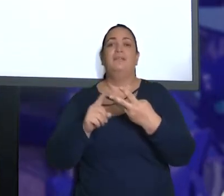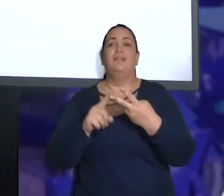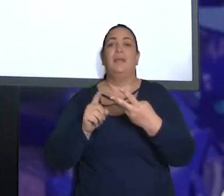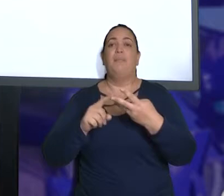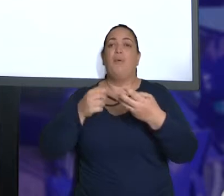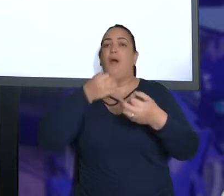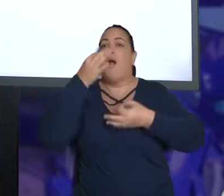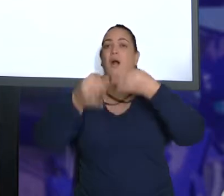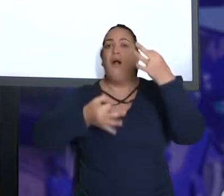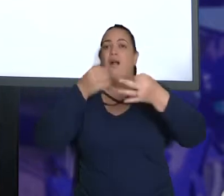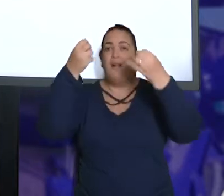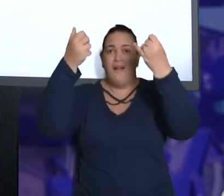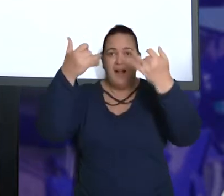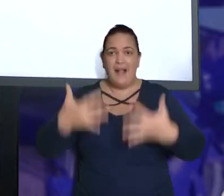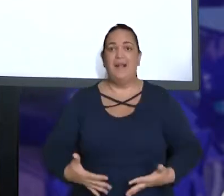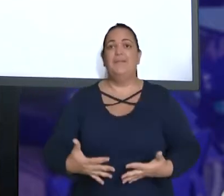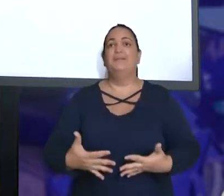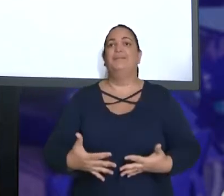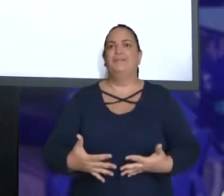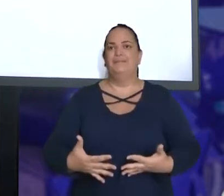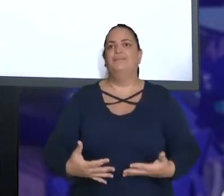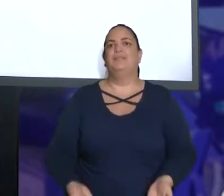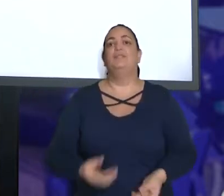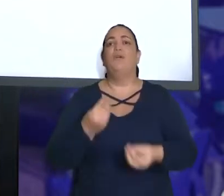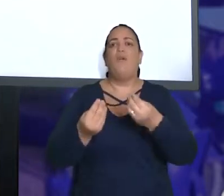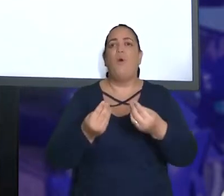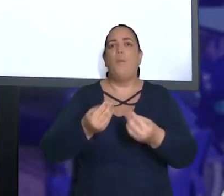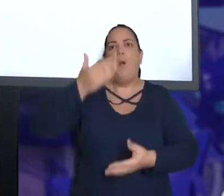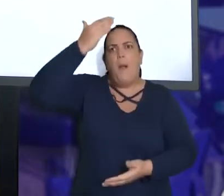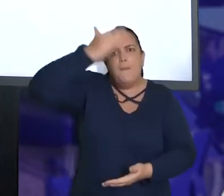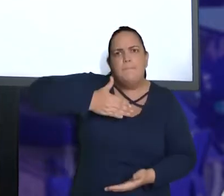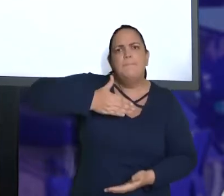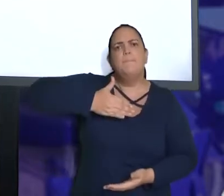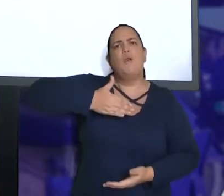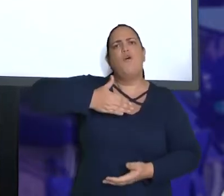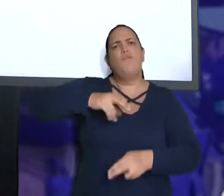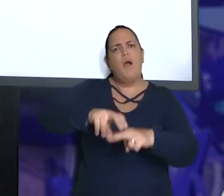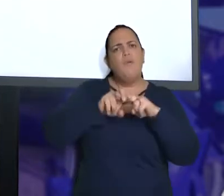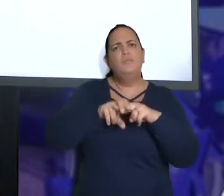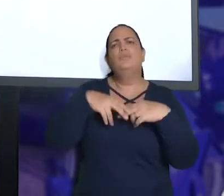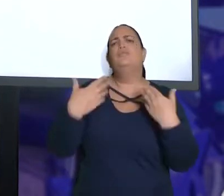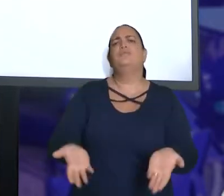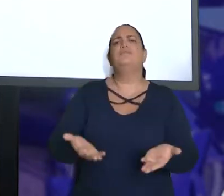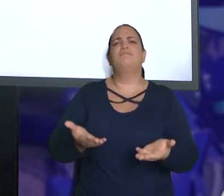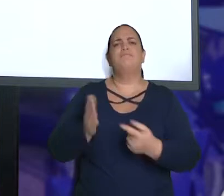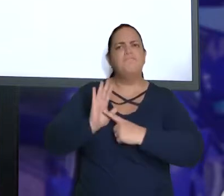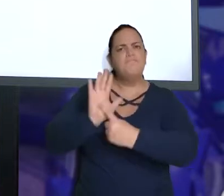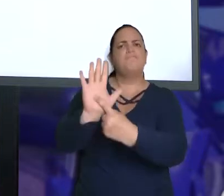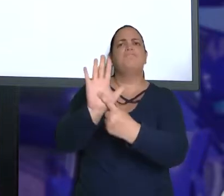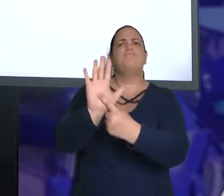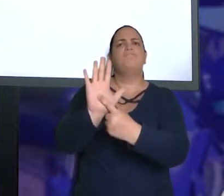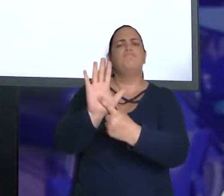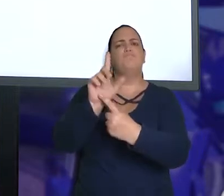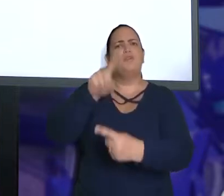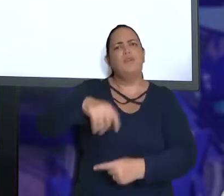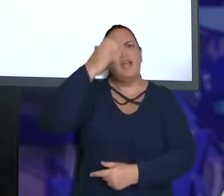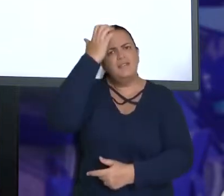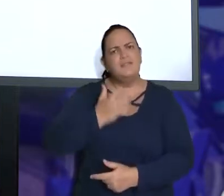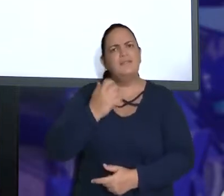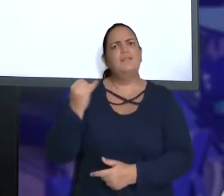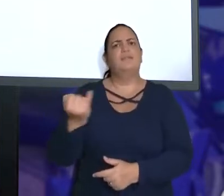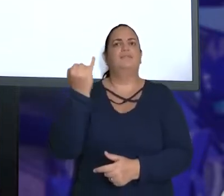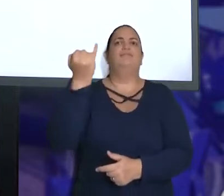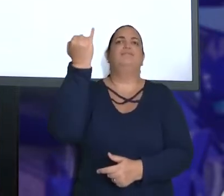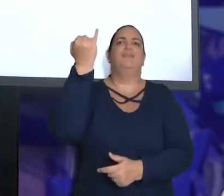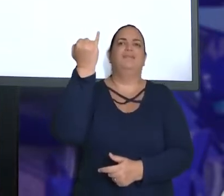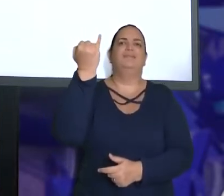Ele tem que provar para a gente que esse motivo, aquilo que levou ele a escrever essa carta, realmente é algo muito sério, algo muito importante.